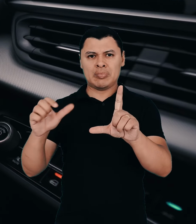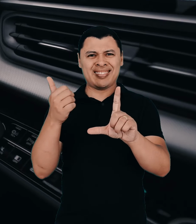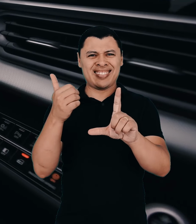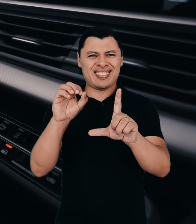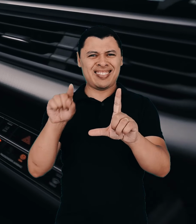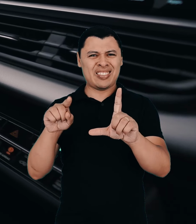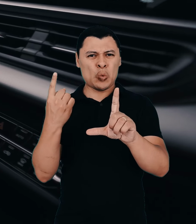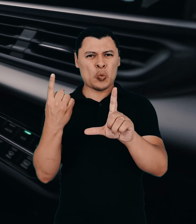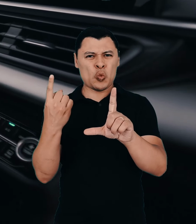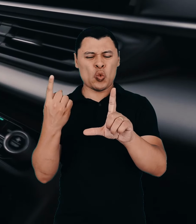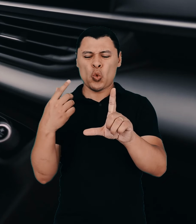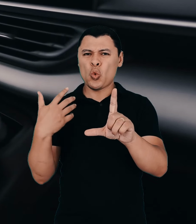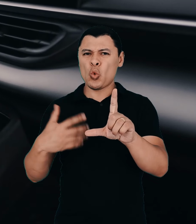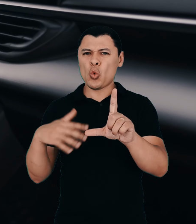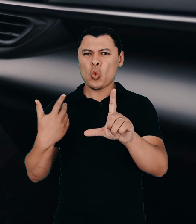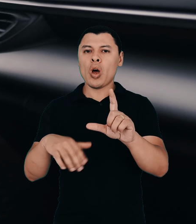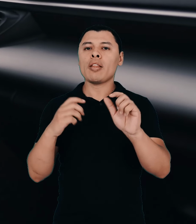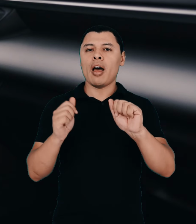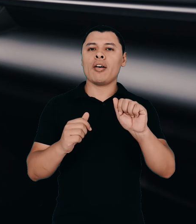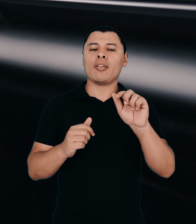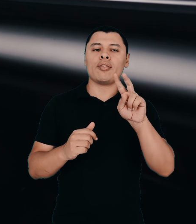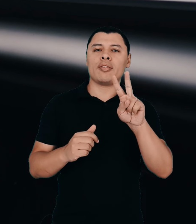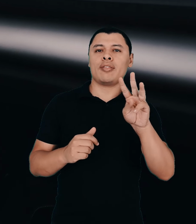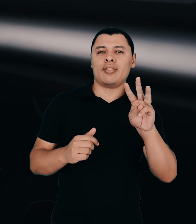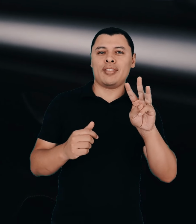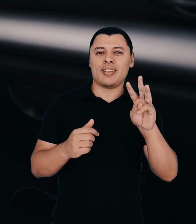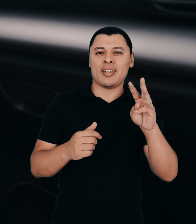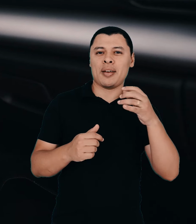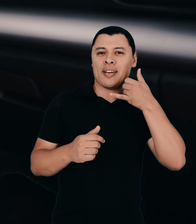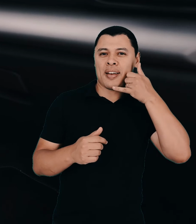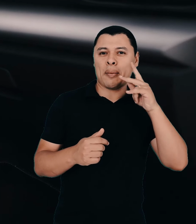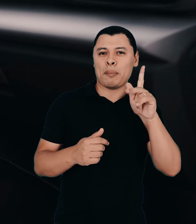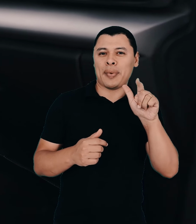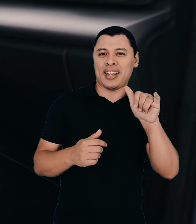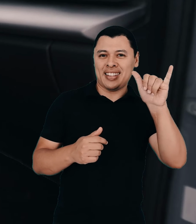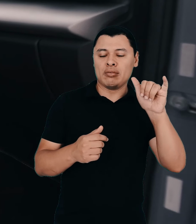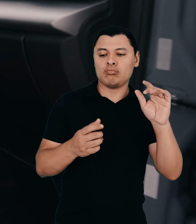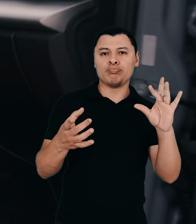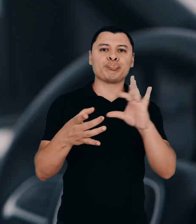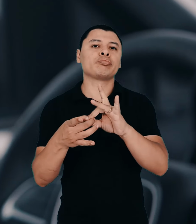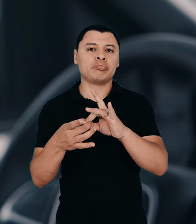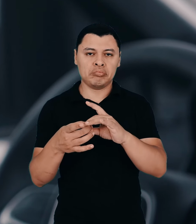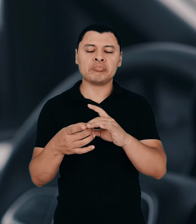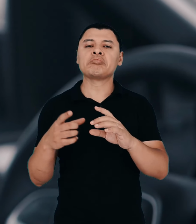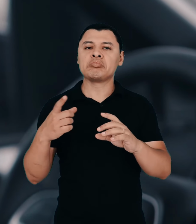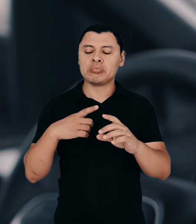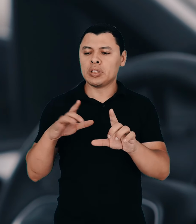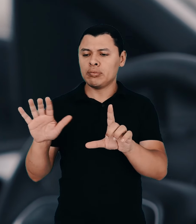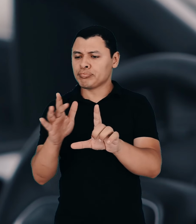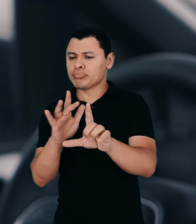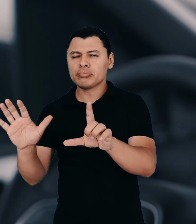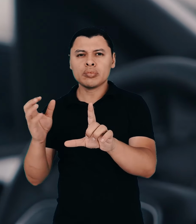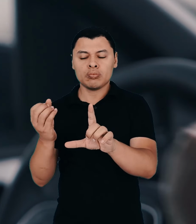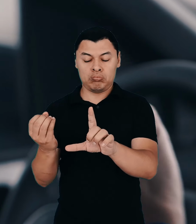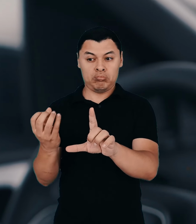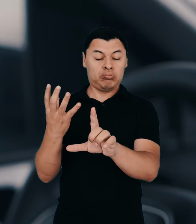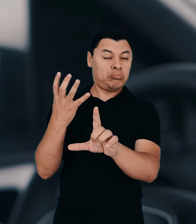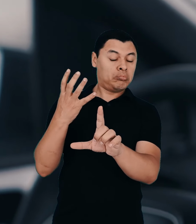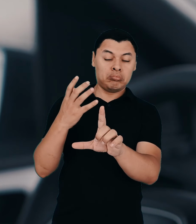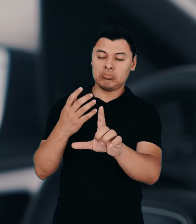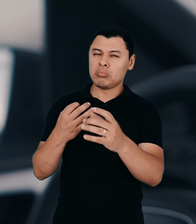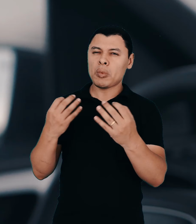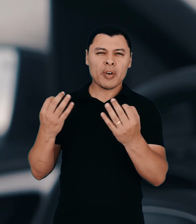polegadas, resposta direta ao Vox Play, né, do Nivus. Ambos são excelentes, tanto em resolução de tela, sensibilidade, brilho. São